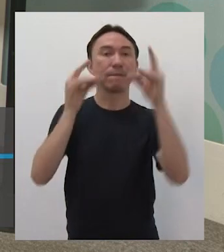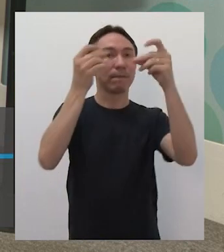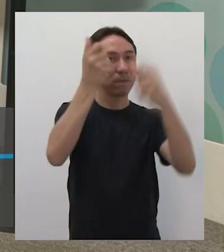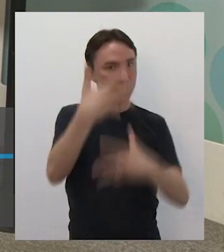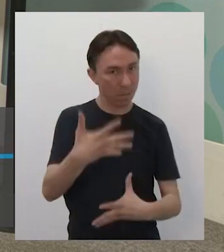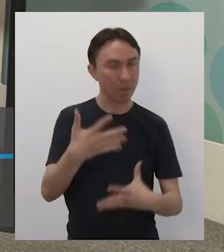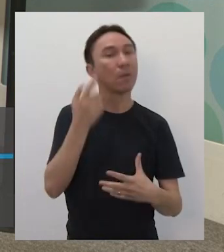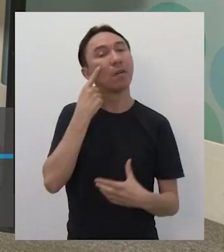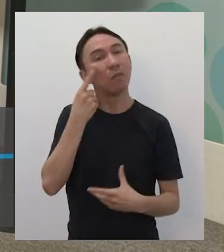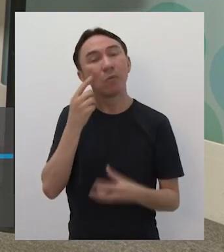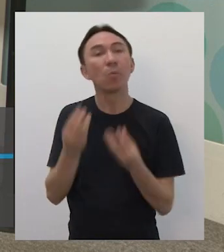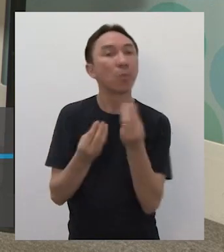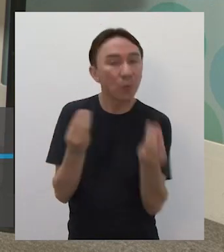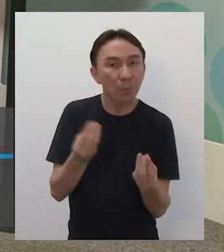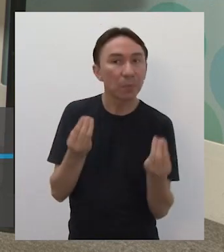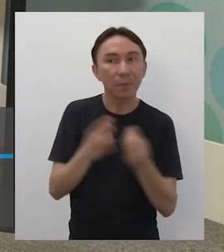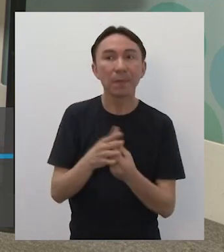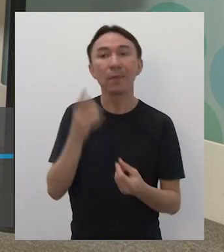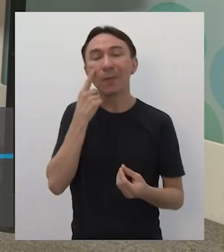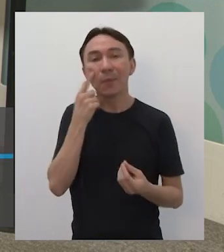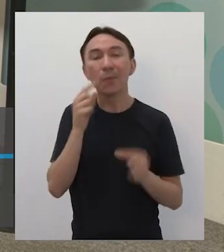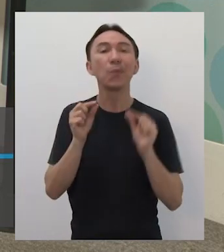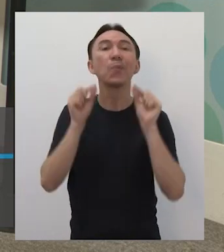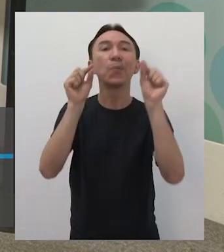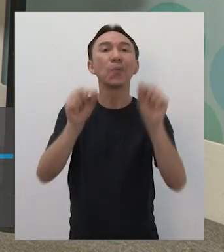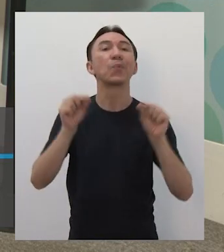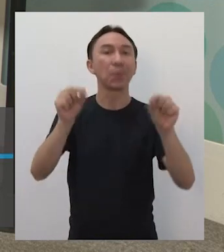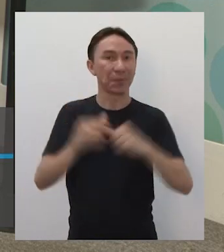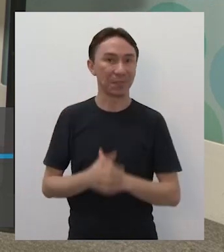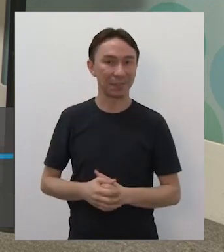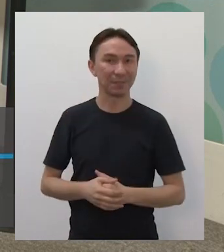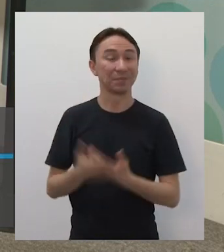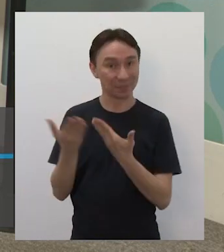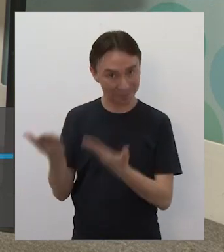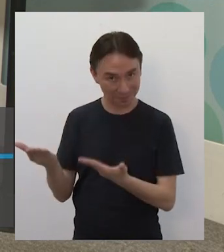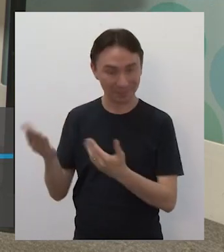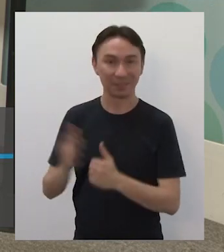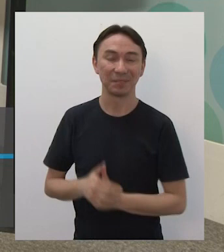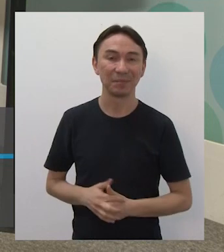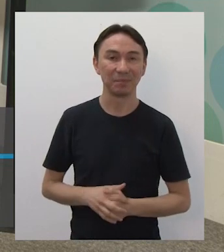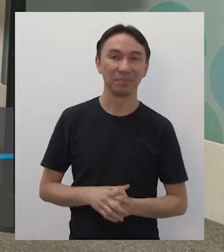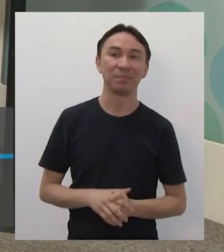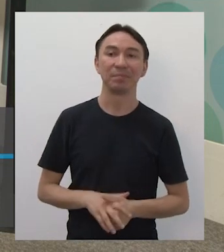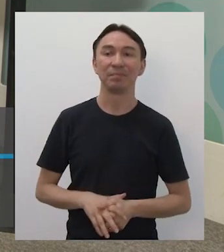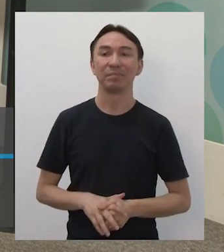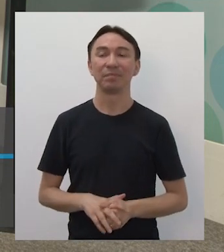possa comentar um pouquinho aí do que foi colocado aqui também no chat. Fê, por favor.